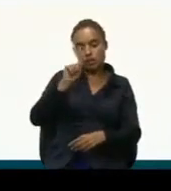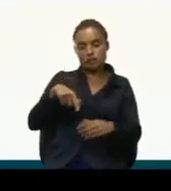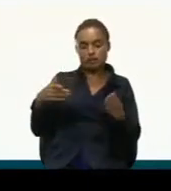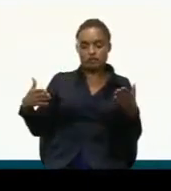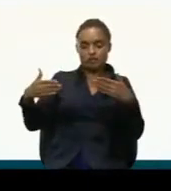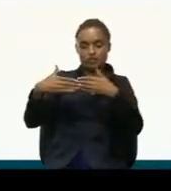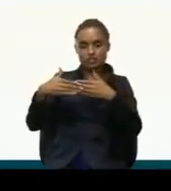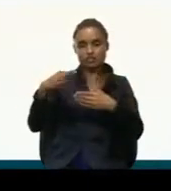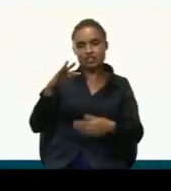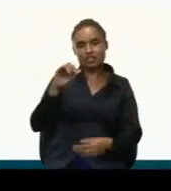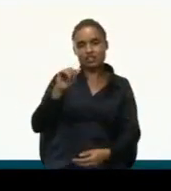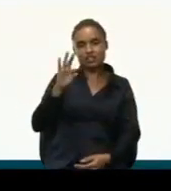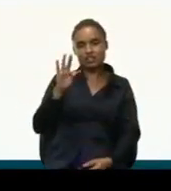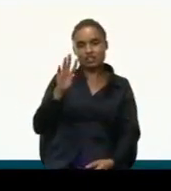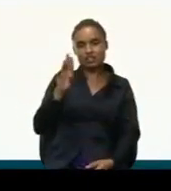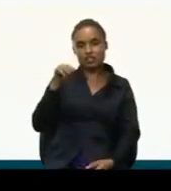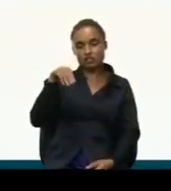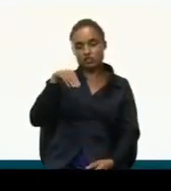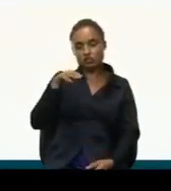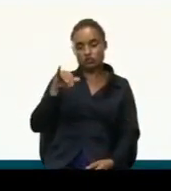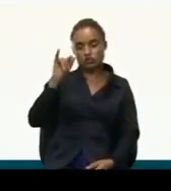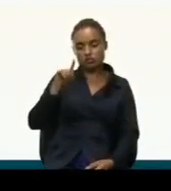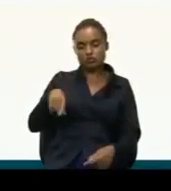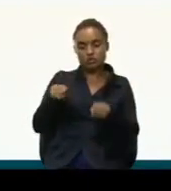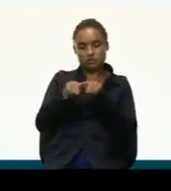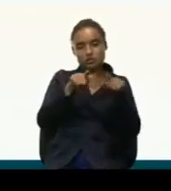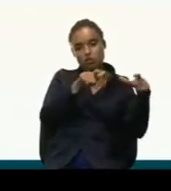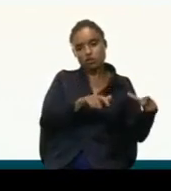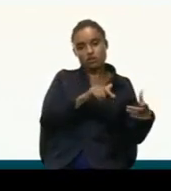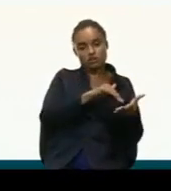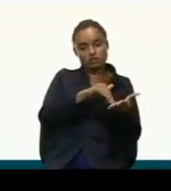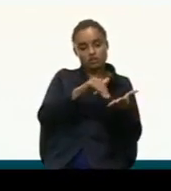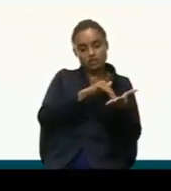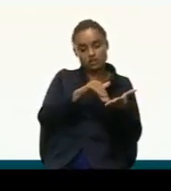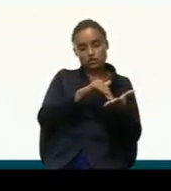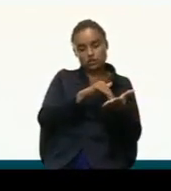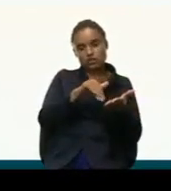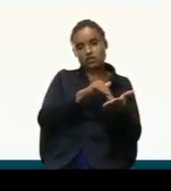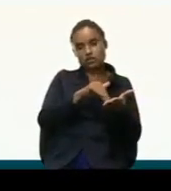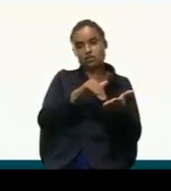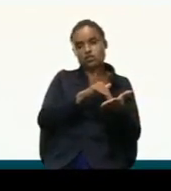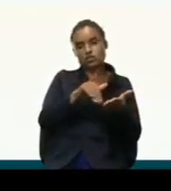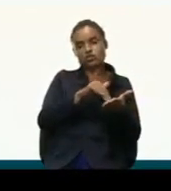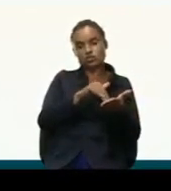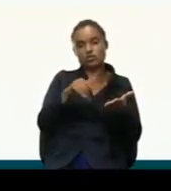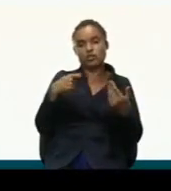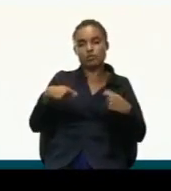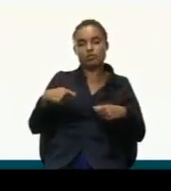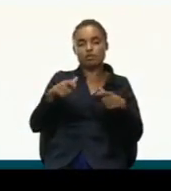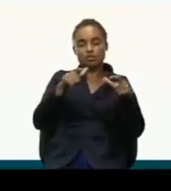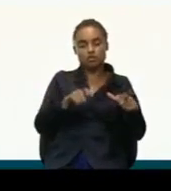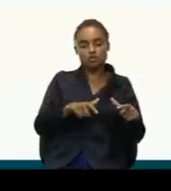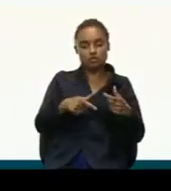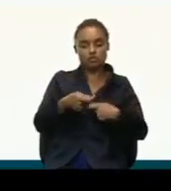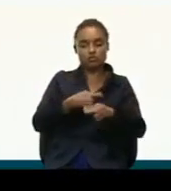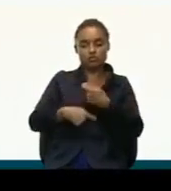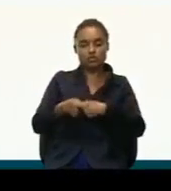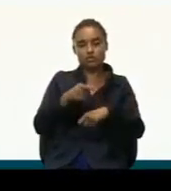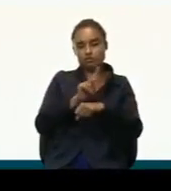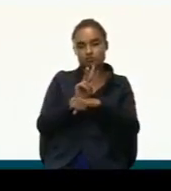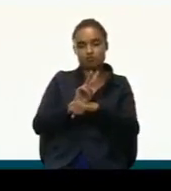Escritórios. Então, a gente também vai pensar nos escritórios da nossa obra, né? A gente tem que ver esse item